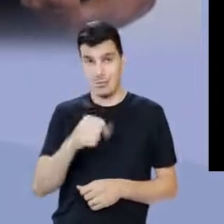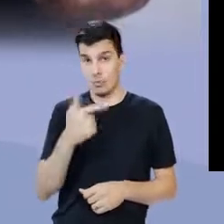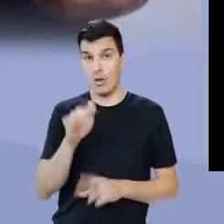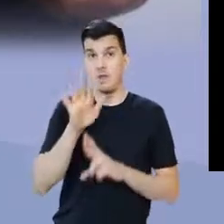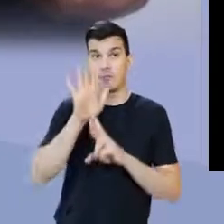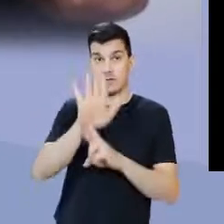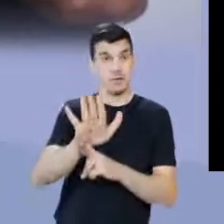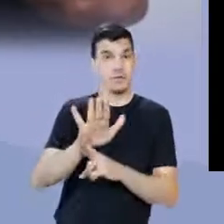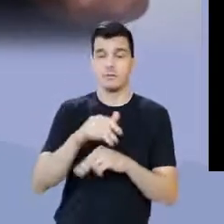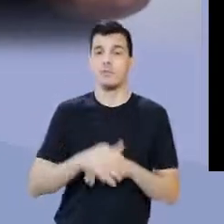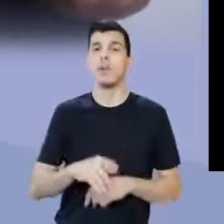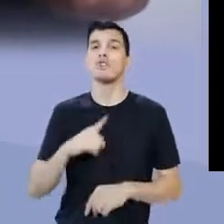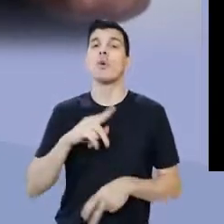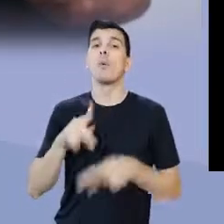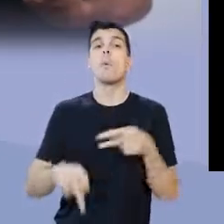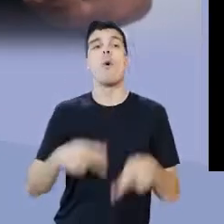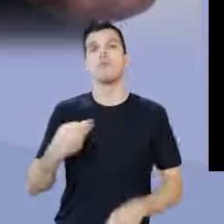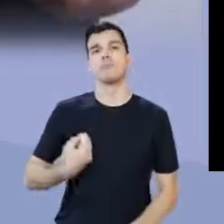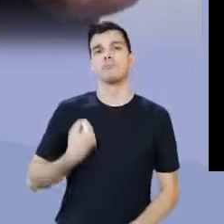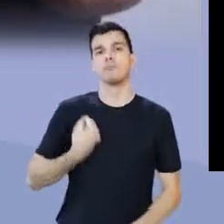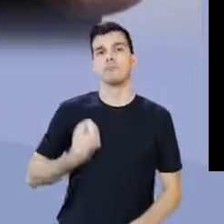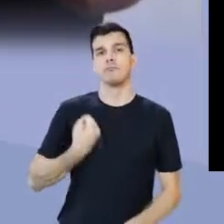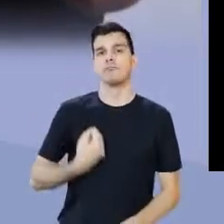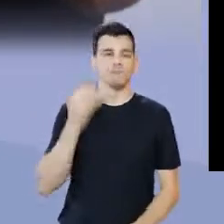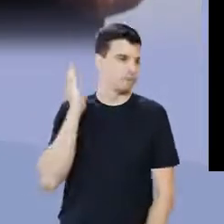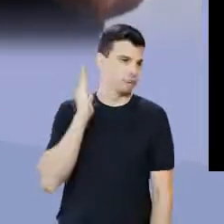representantes, havia o povo participando